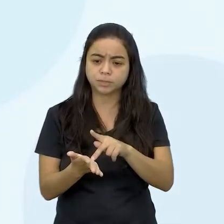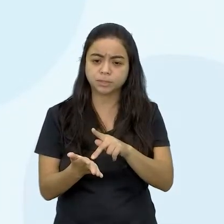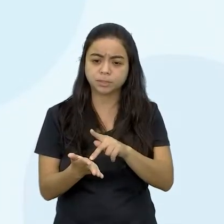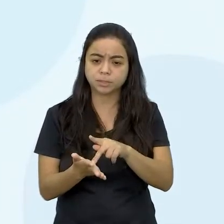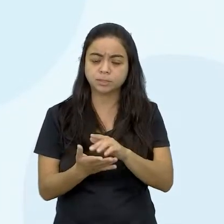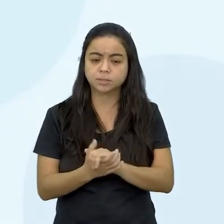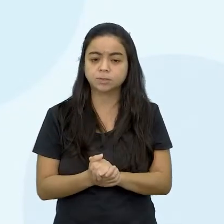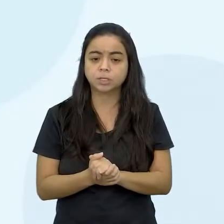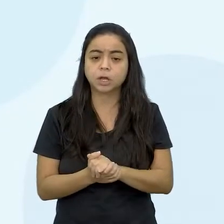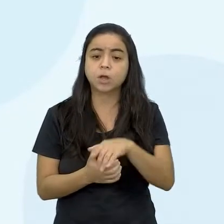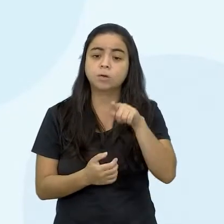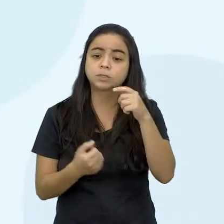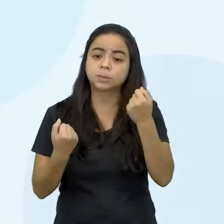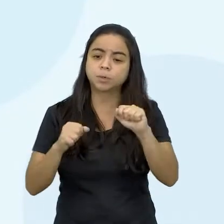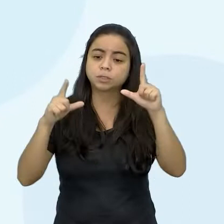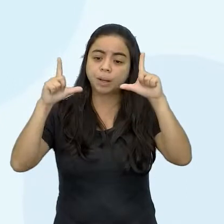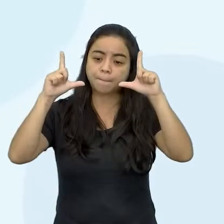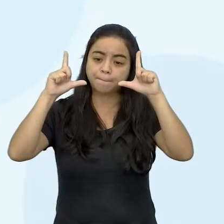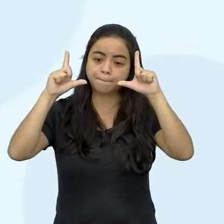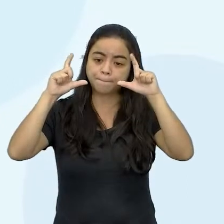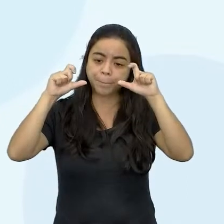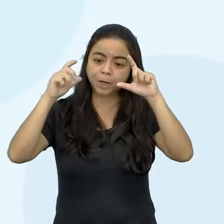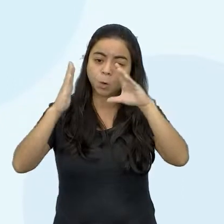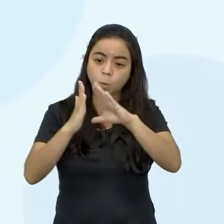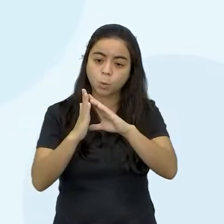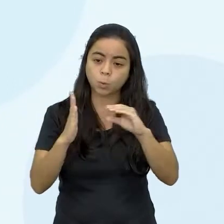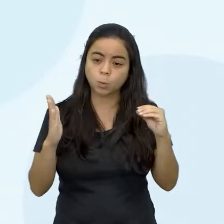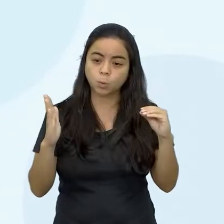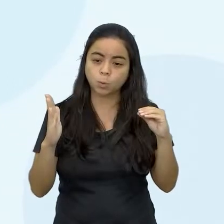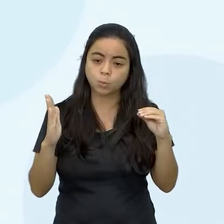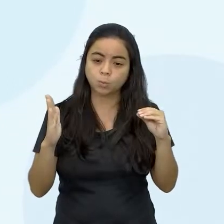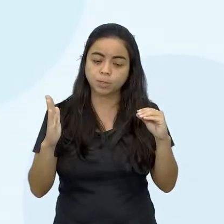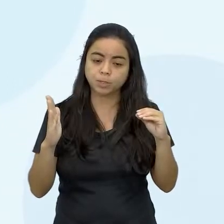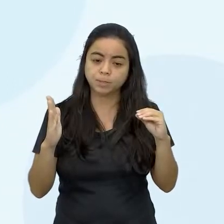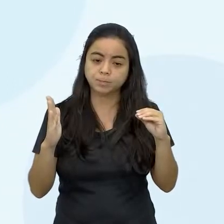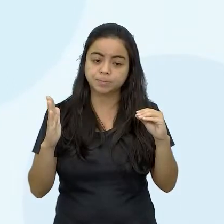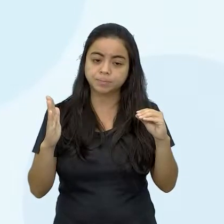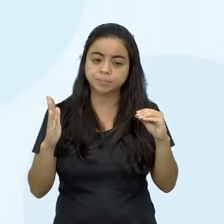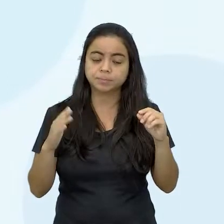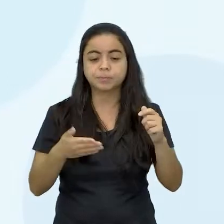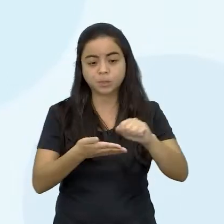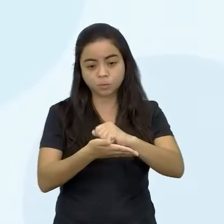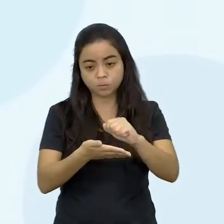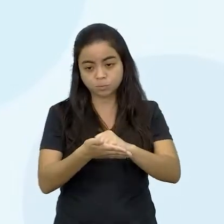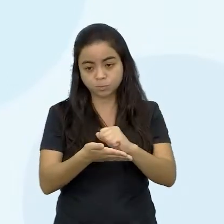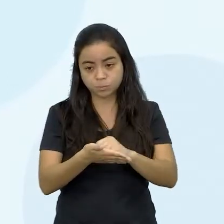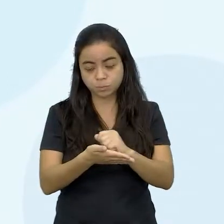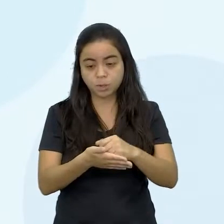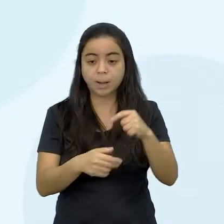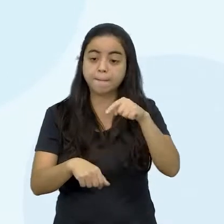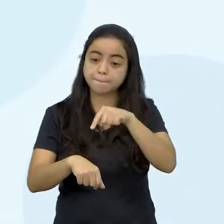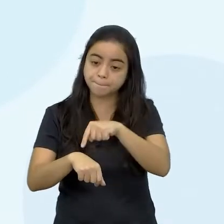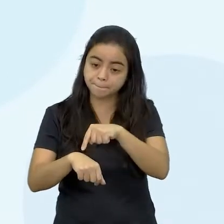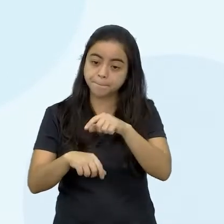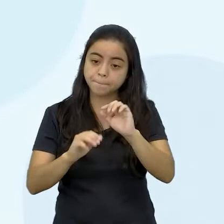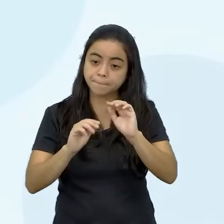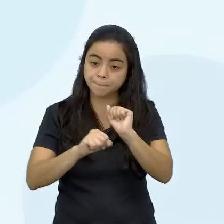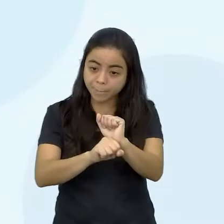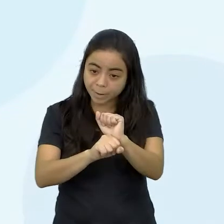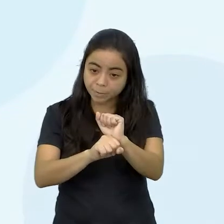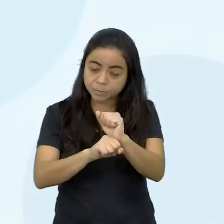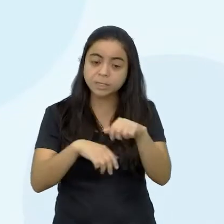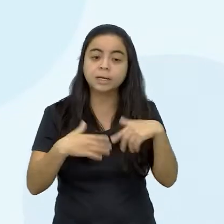Fato né Cê pode tirar um print da tela o copiar enquanto você na pausa no seu vídeo é enquanto